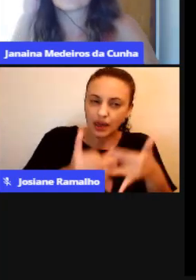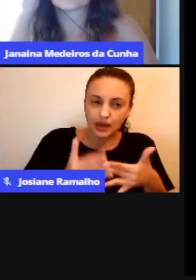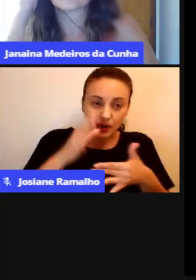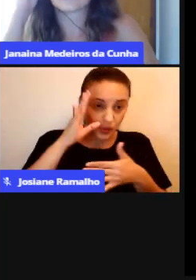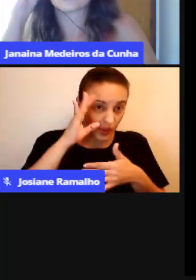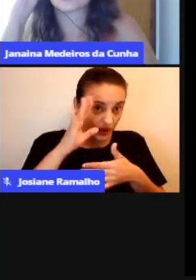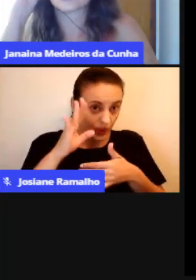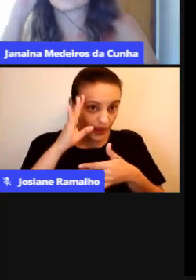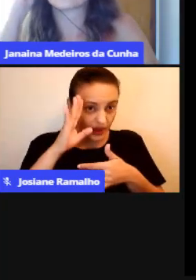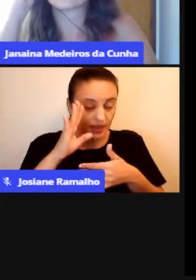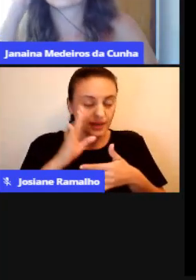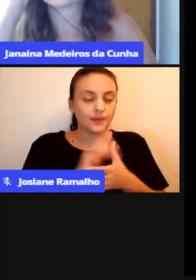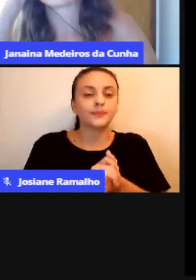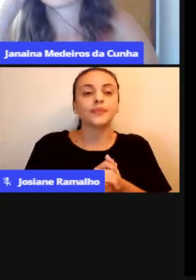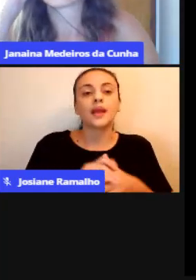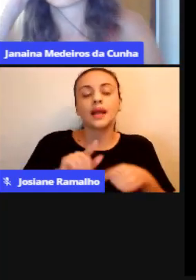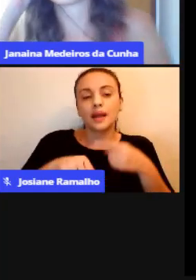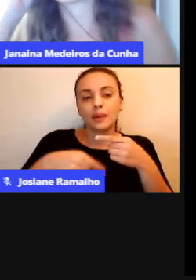os instrumentos